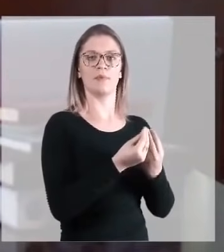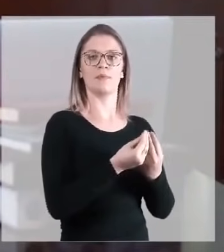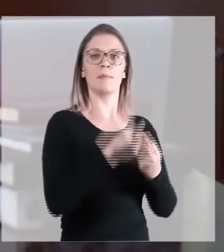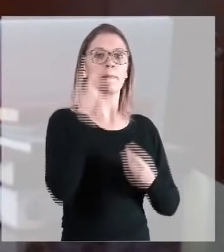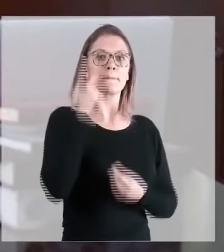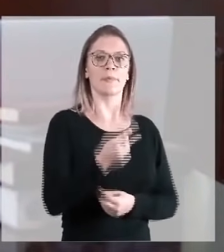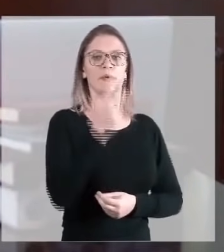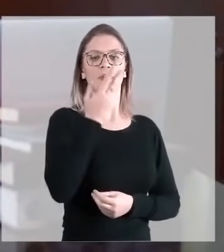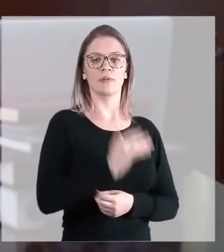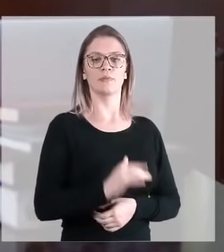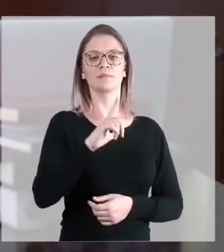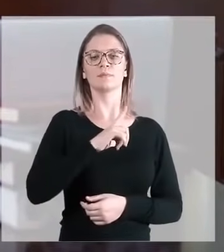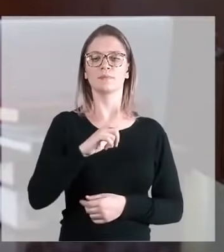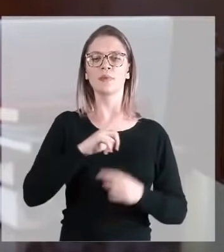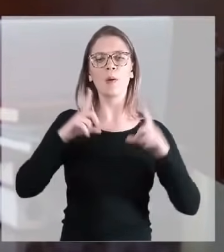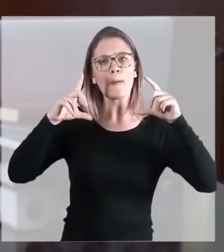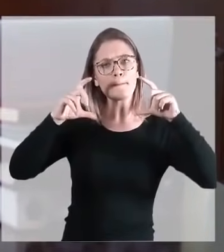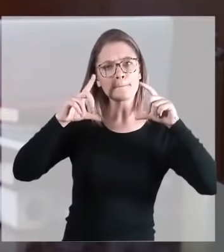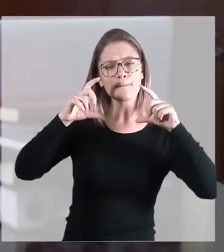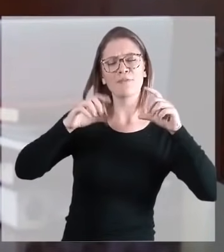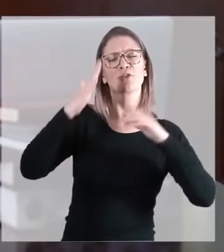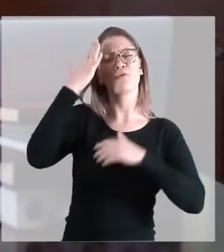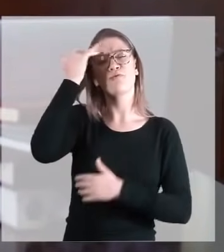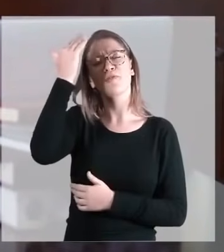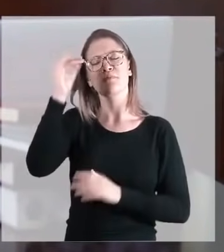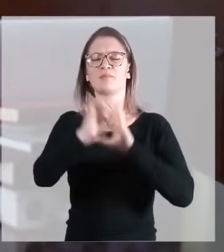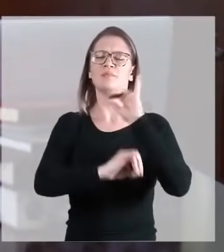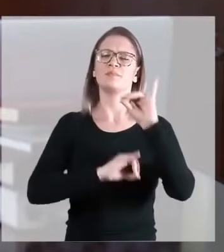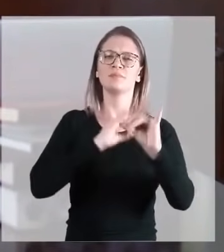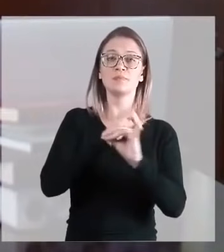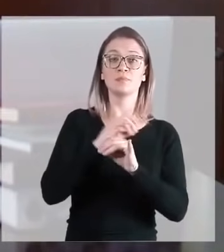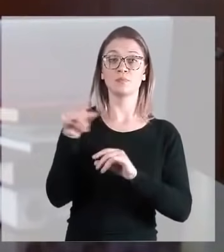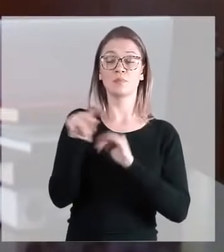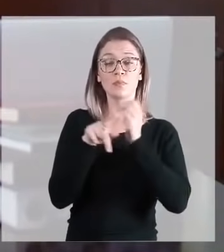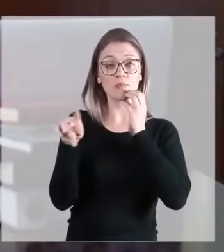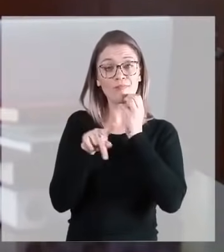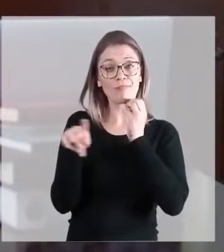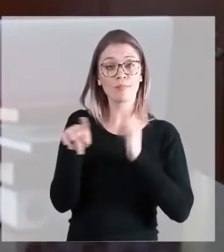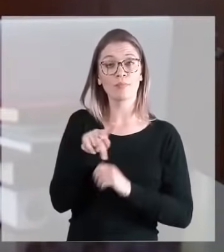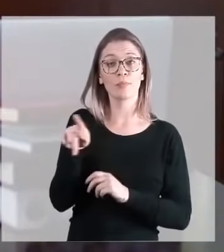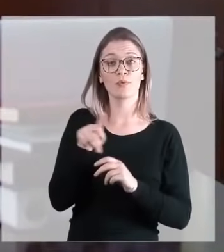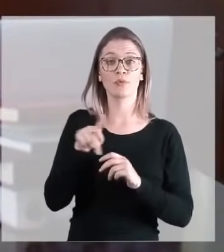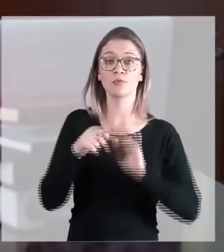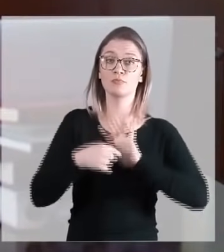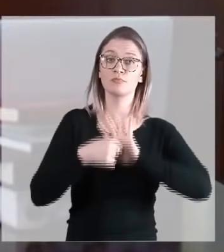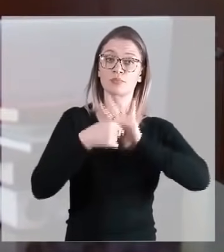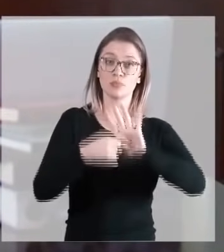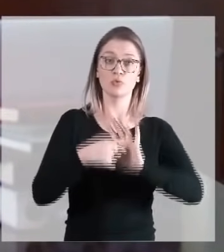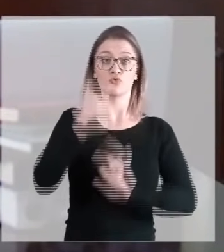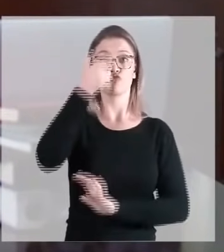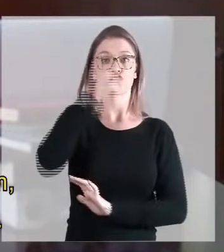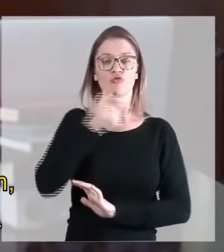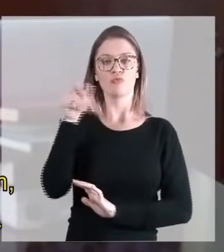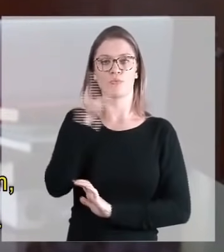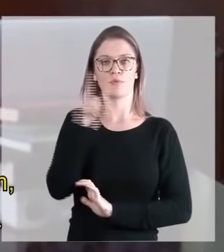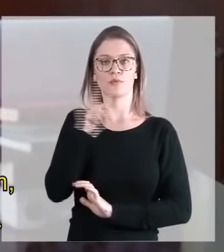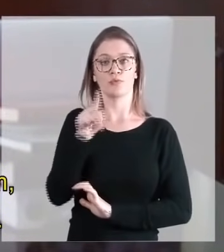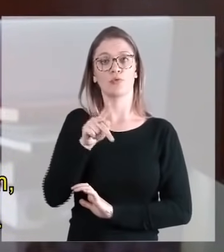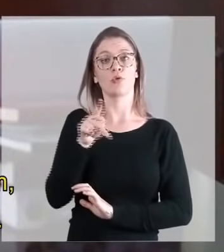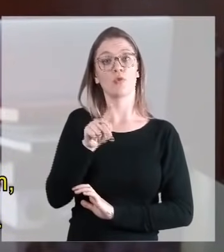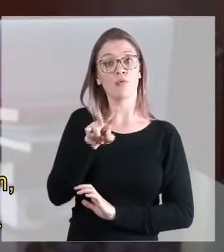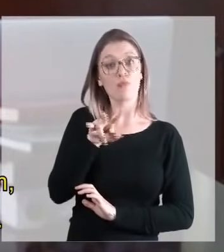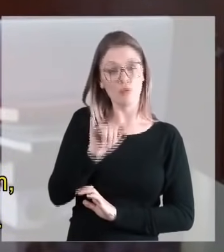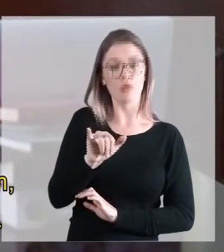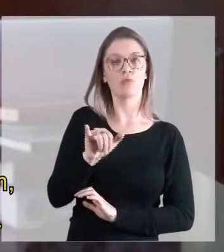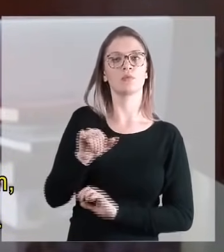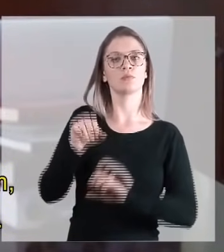bem famosa na internet onde os professores seguram um cartaz dizendo sou professor e vou ensinar gênero para o seu filho, numa